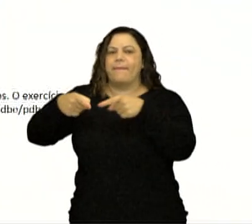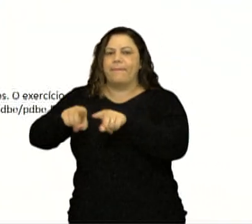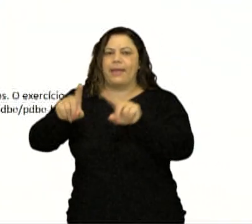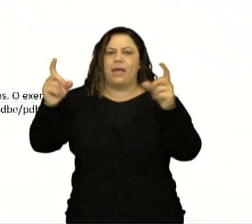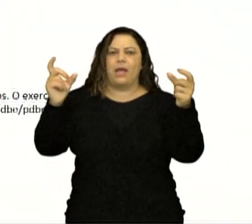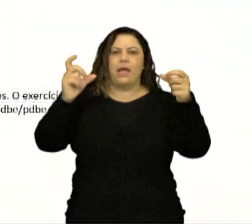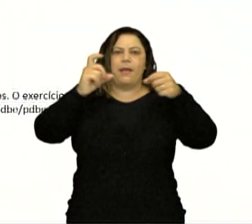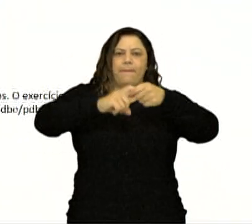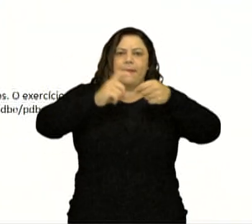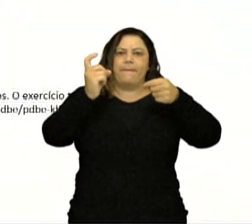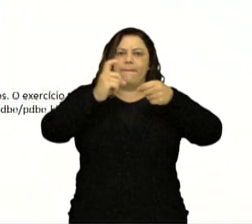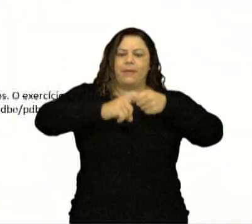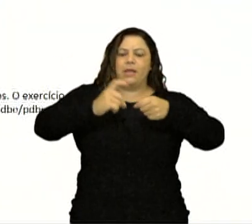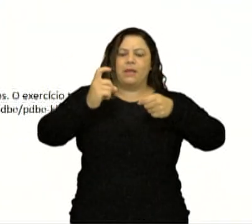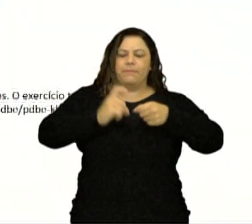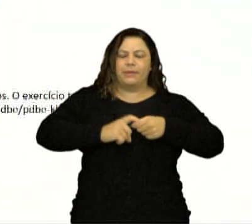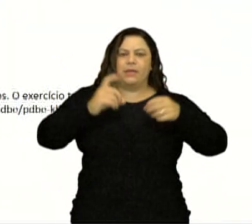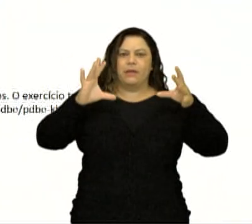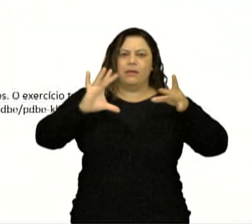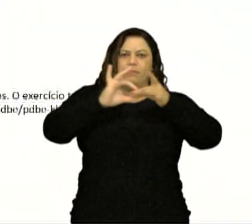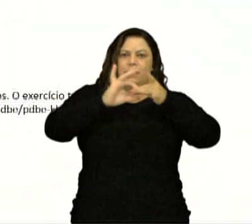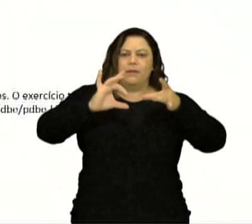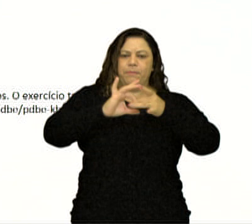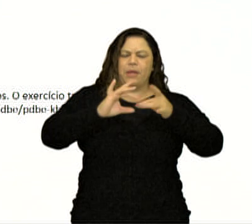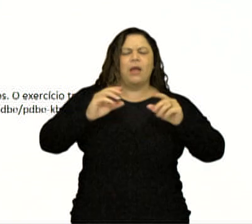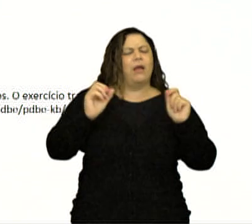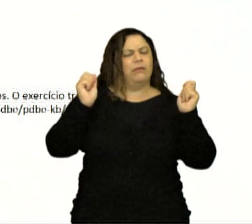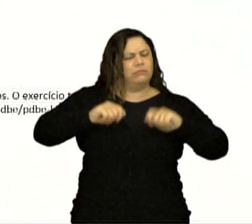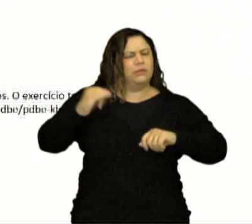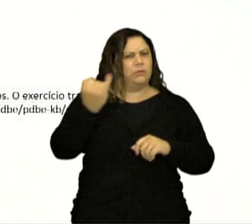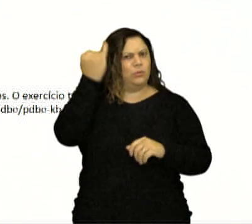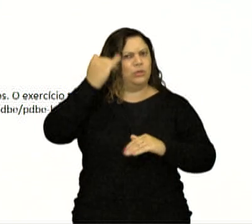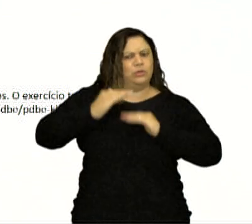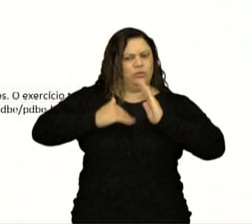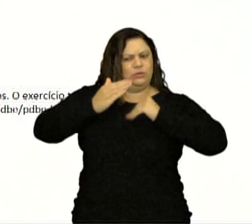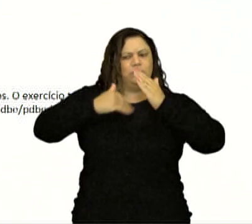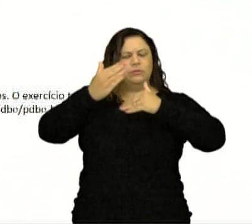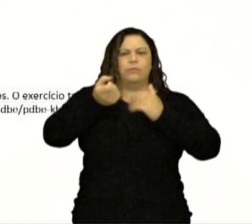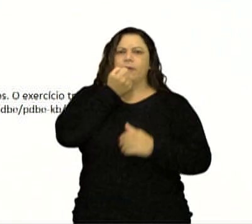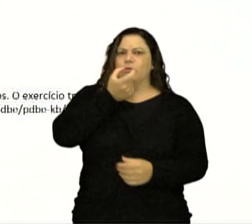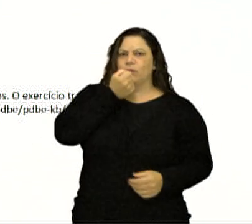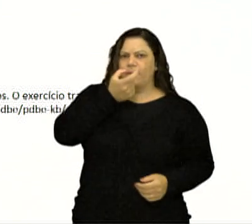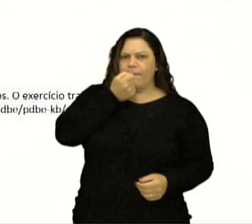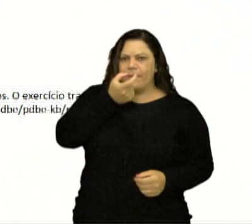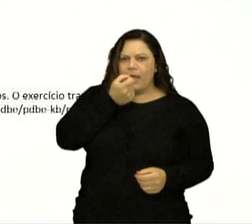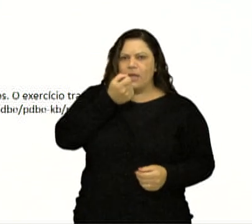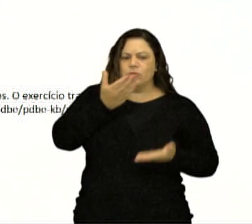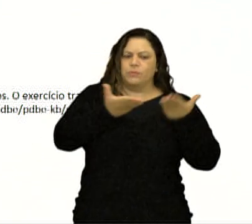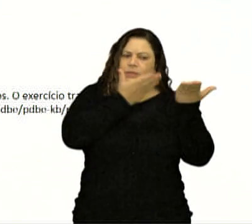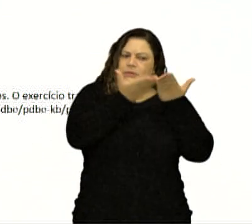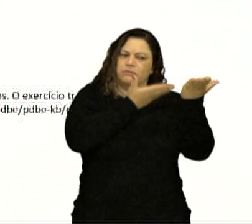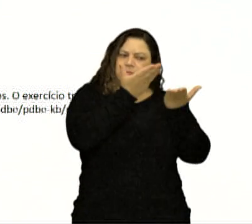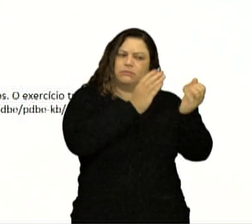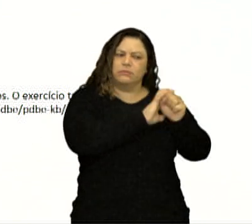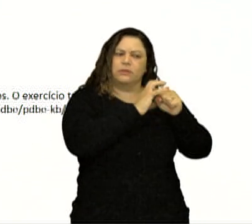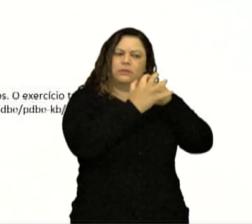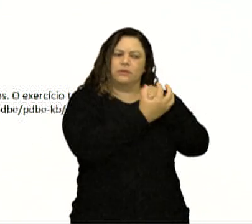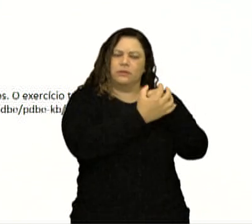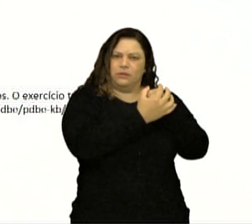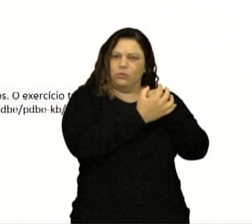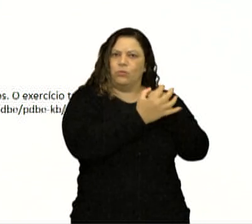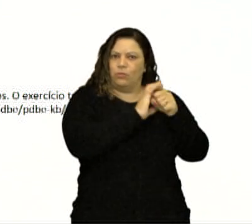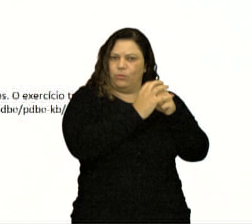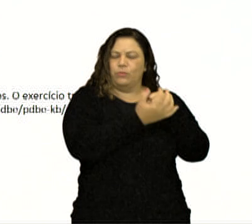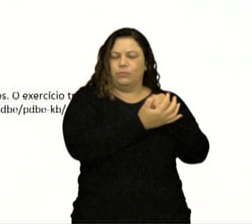conhecer a estrutura para o desenvolvimento de medicamentos para o tratamento da Covid-19, né? Pensando num tratamento aí à base de